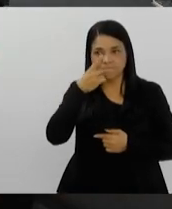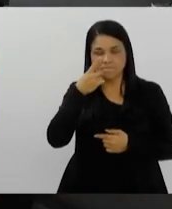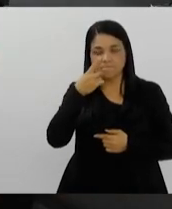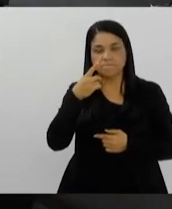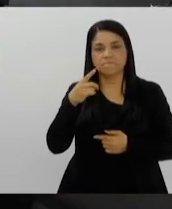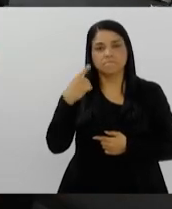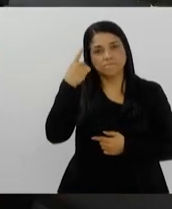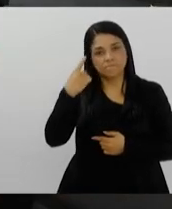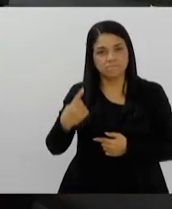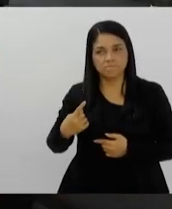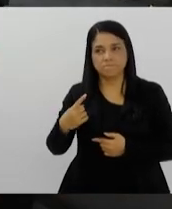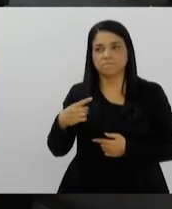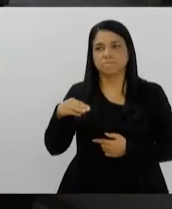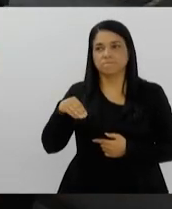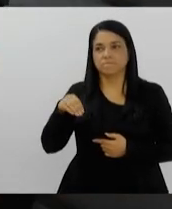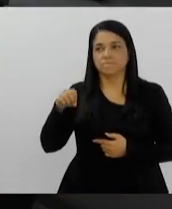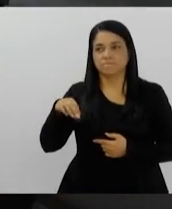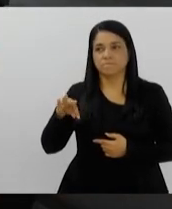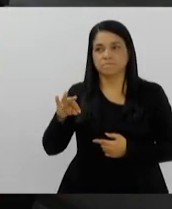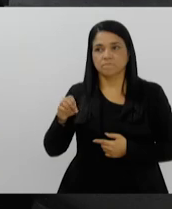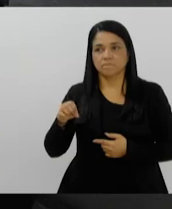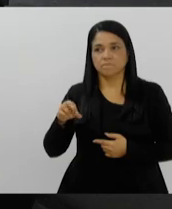minutos.